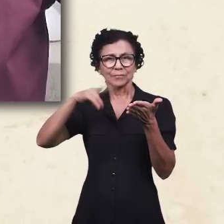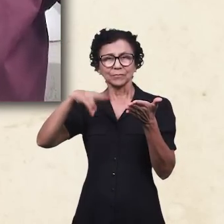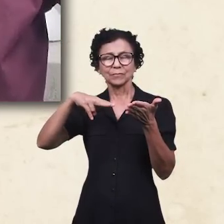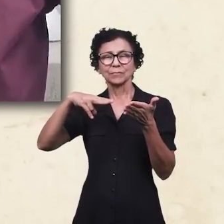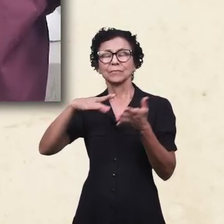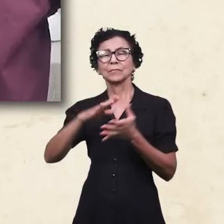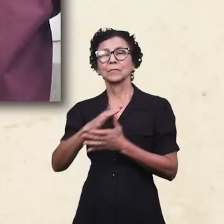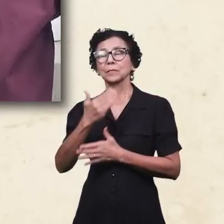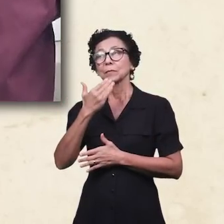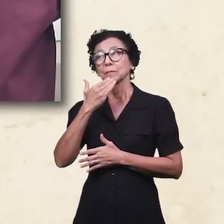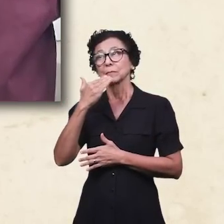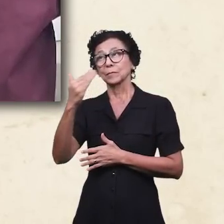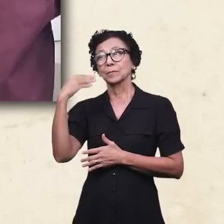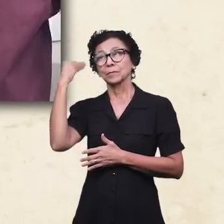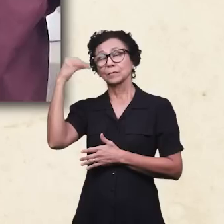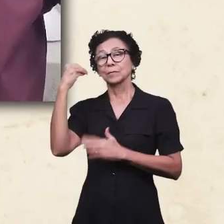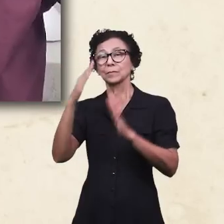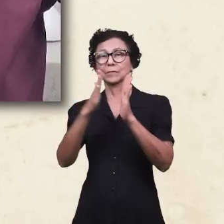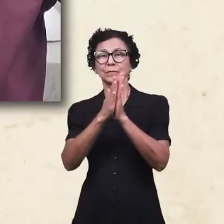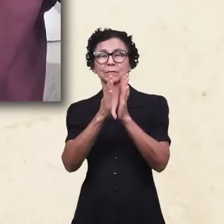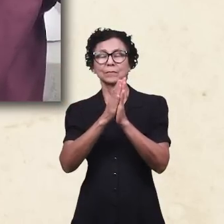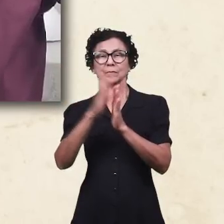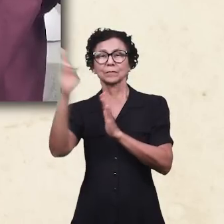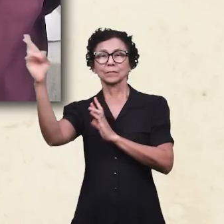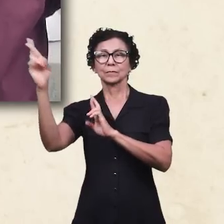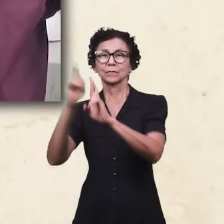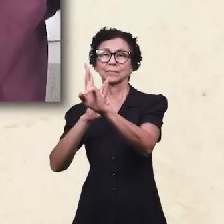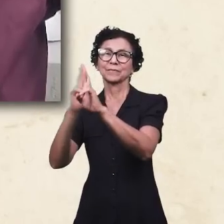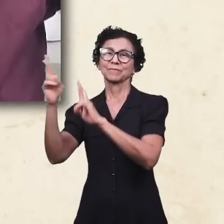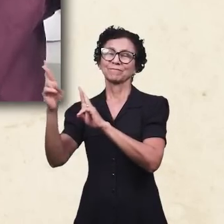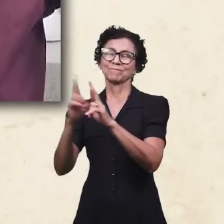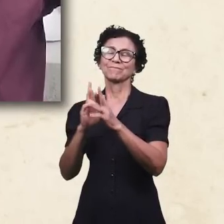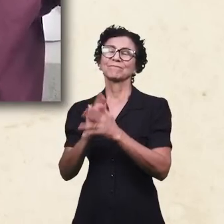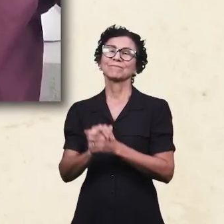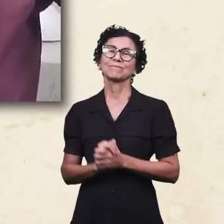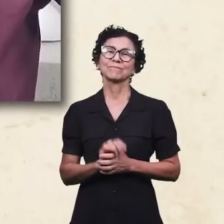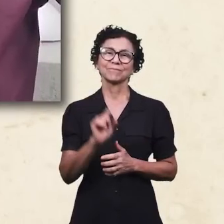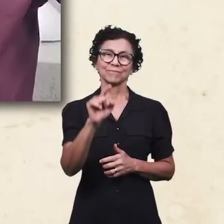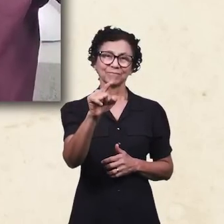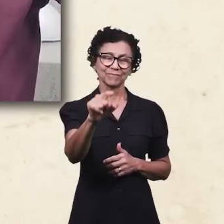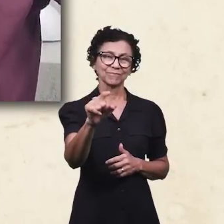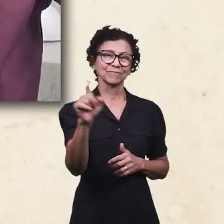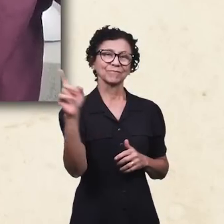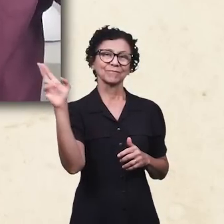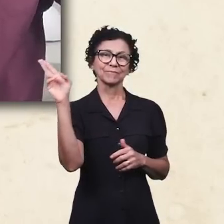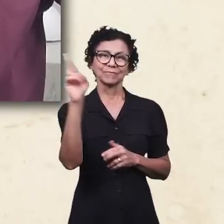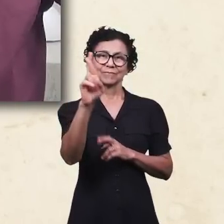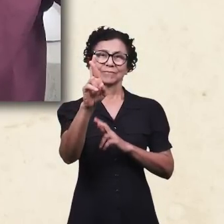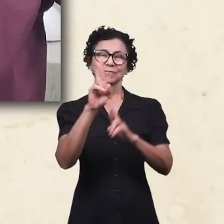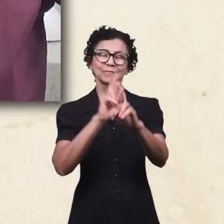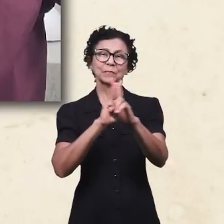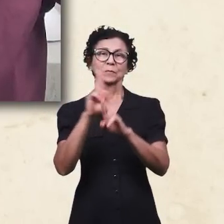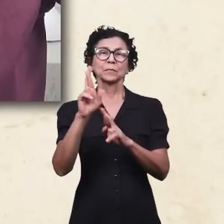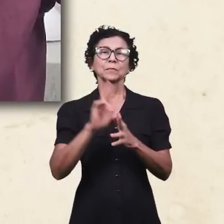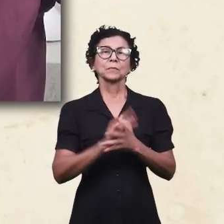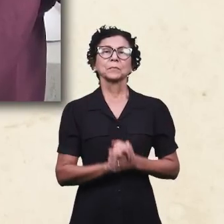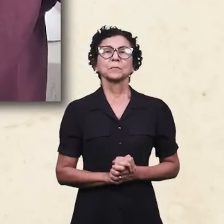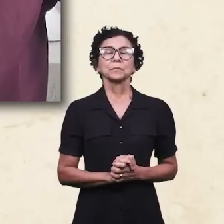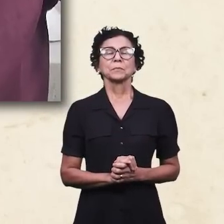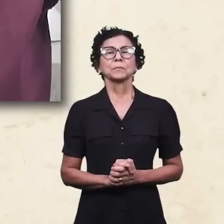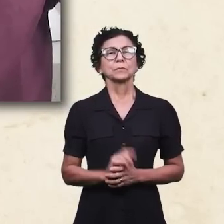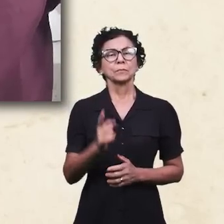peça ao Senhor uma experiência na oração, porque Deus quer se relacionar conosco, Deus quer se relacionar com você, Deus